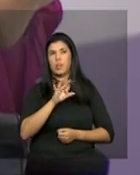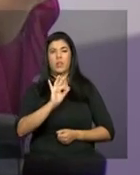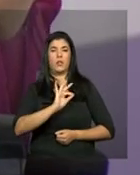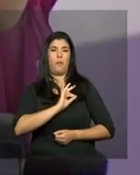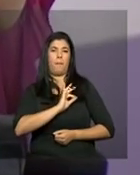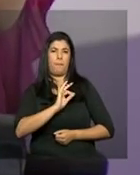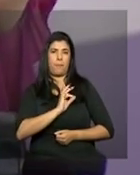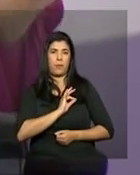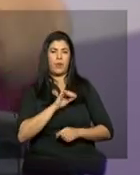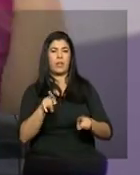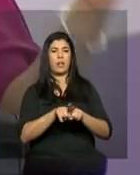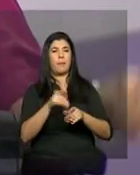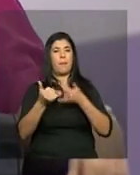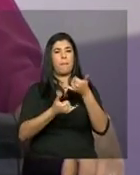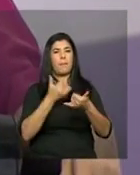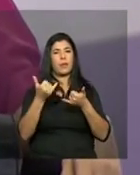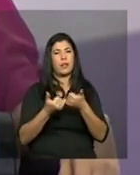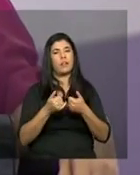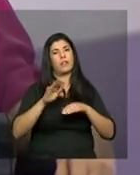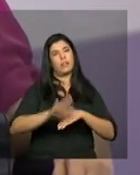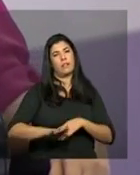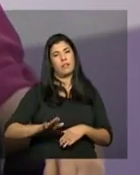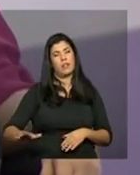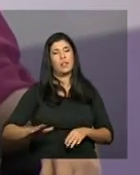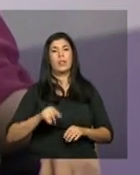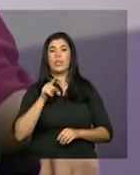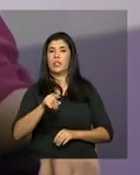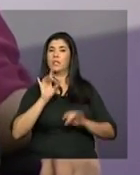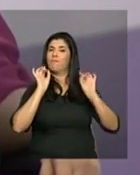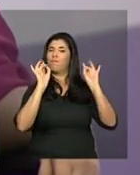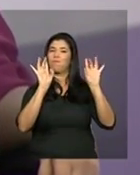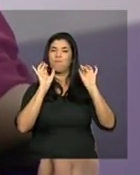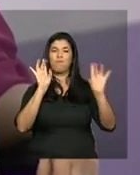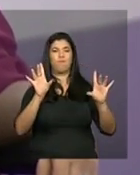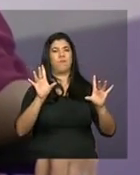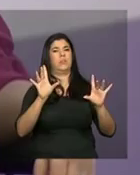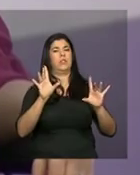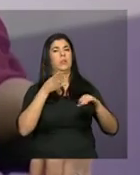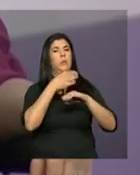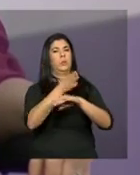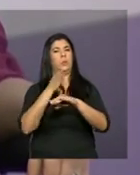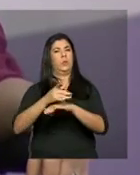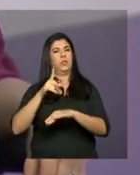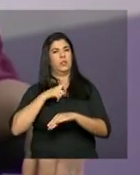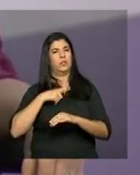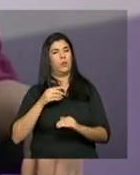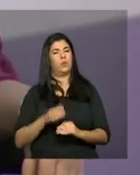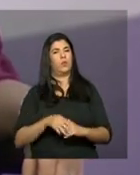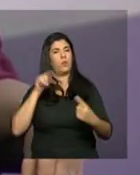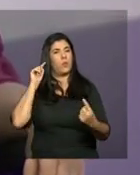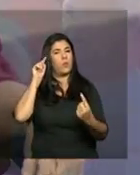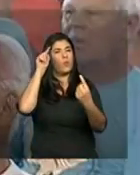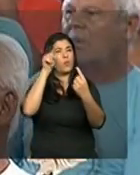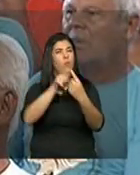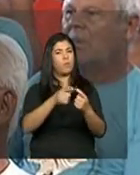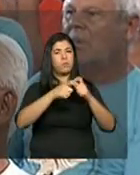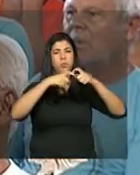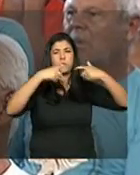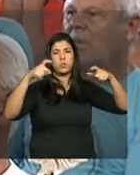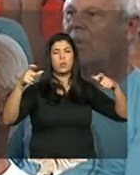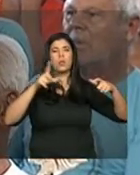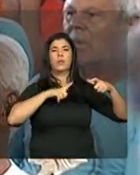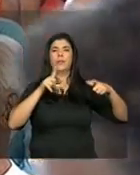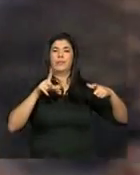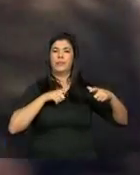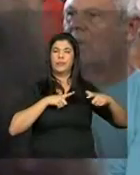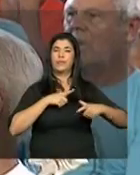a brinquedoteca para as crianças. Este é um magnífico empreendimento com enorme alcance social, uma